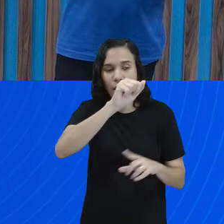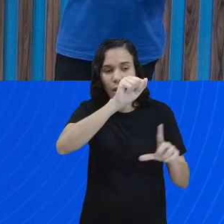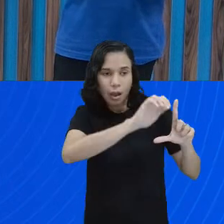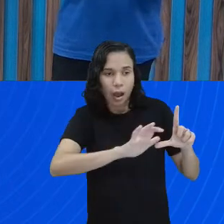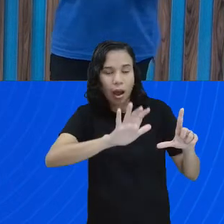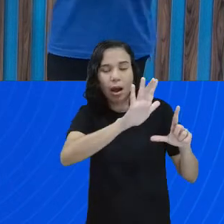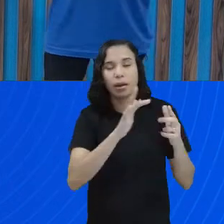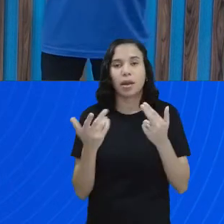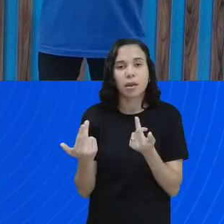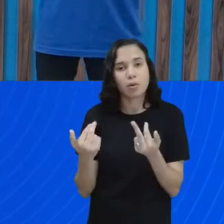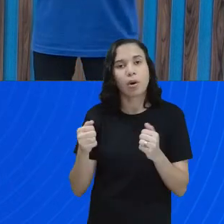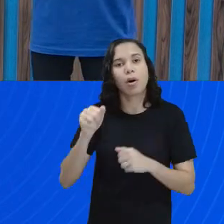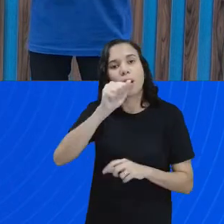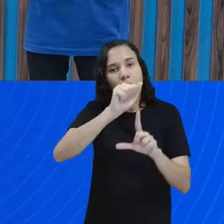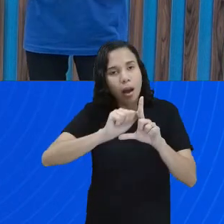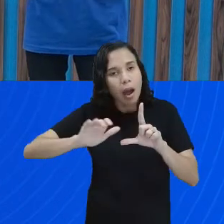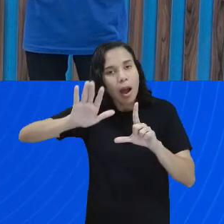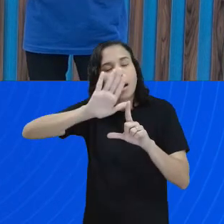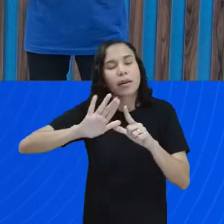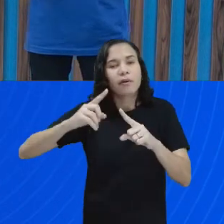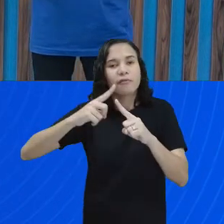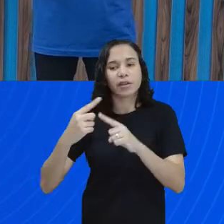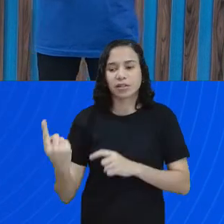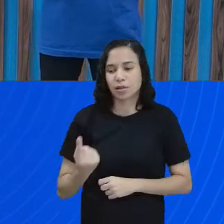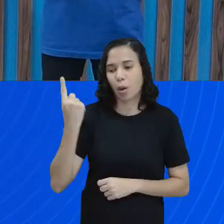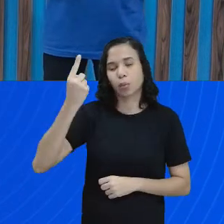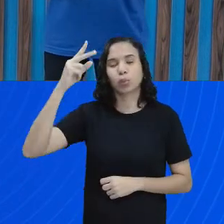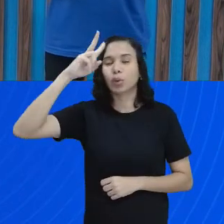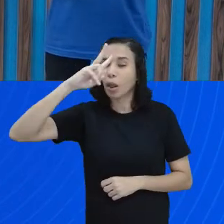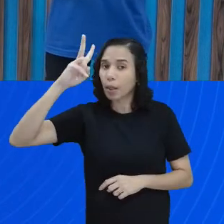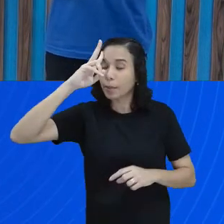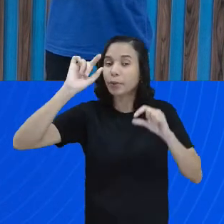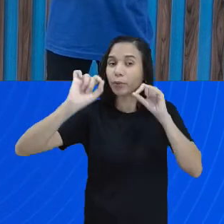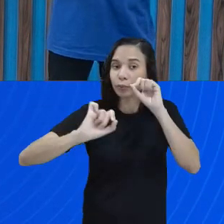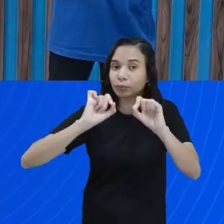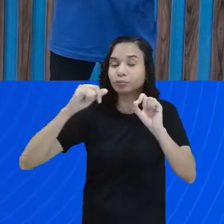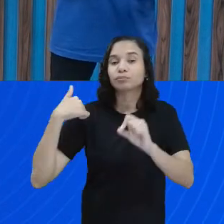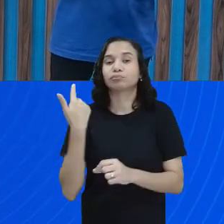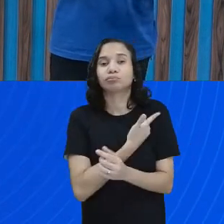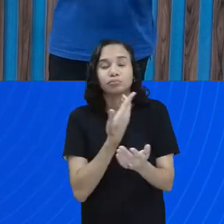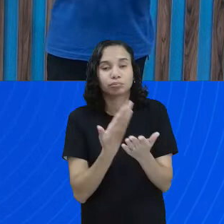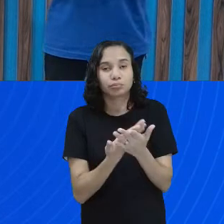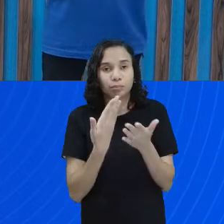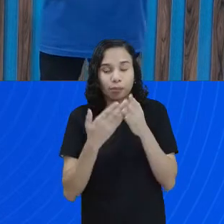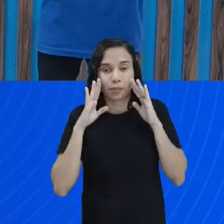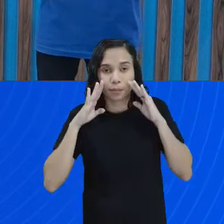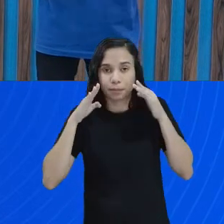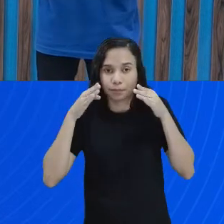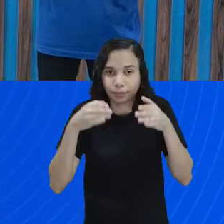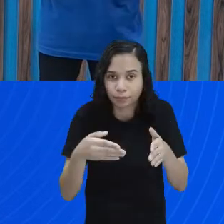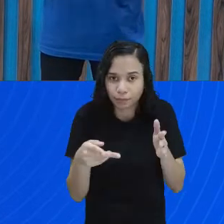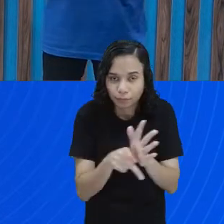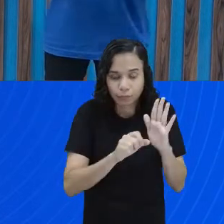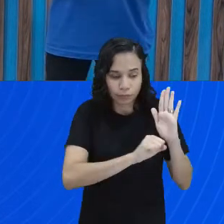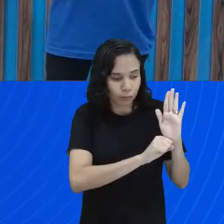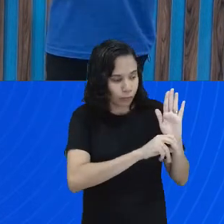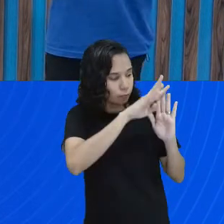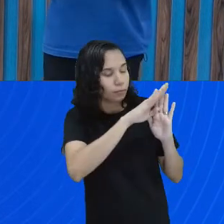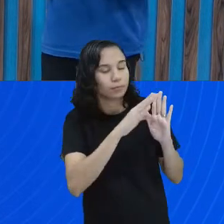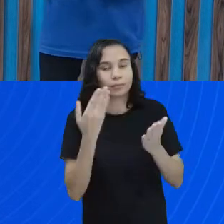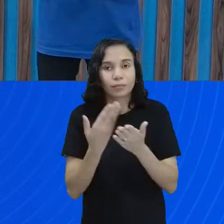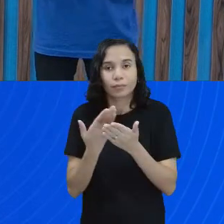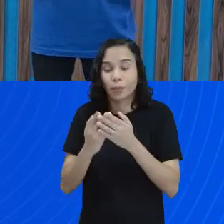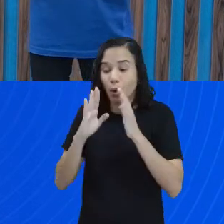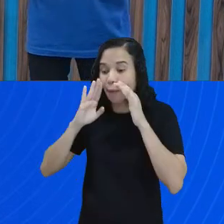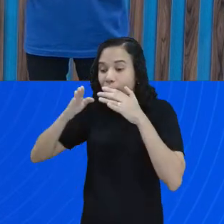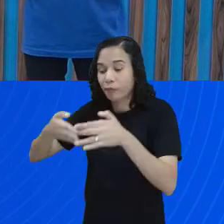prisma também é a área da base vezes a altura. Lembrando que a gente vai ter uma aula específica para volume do cilindro e uma aula